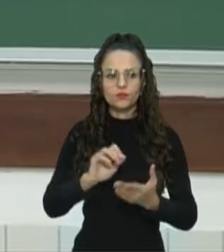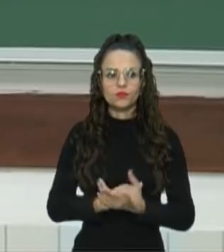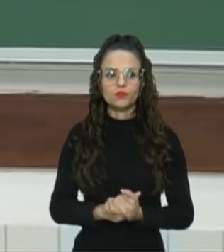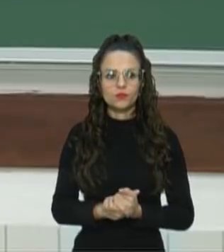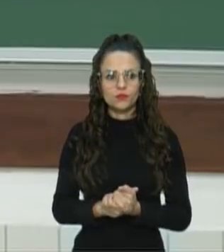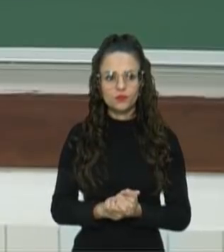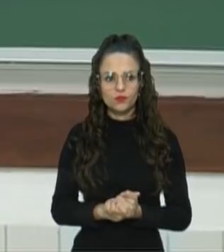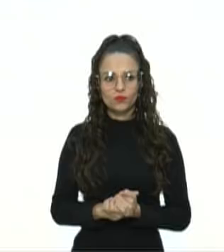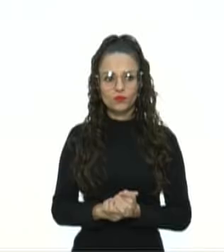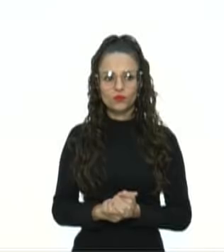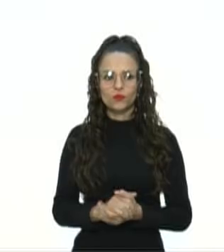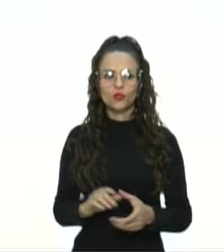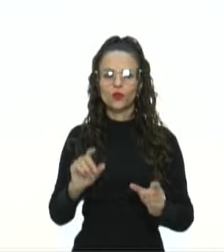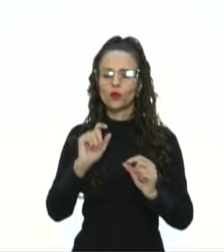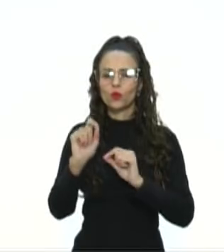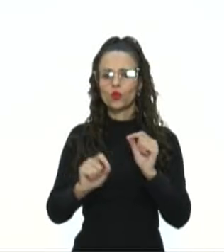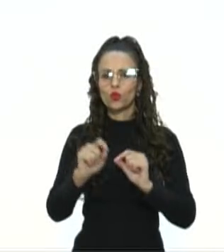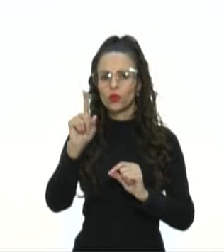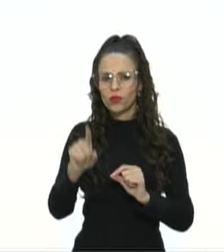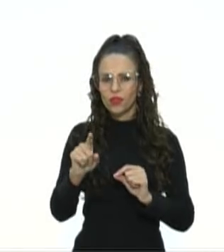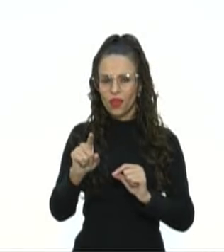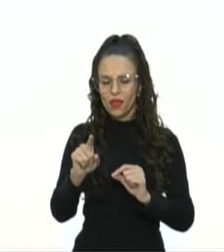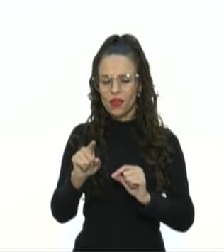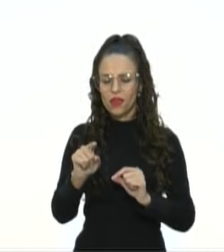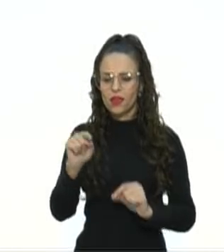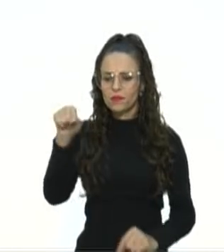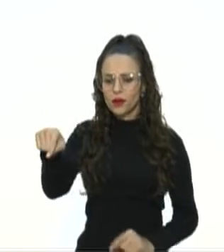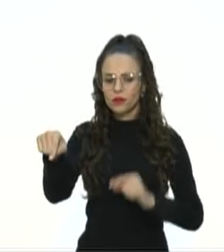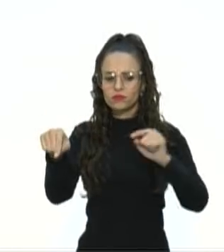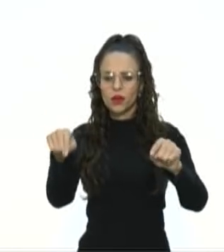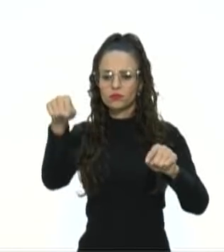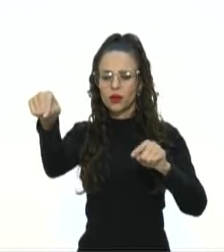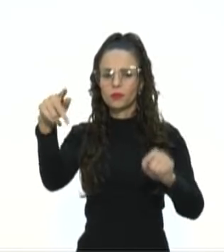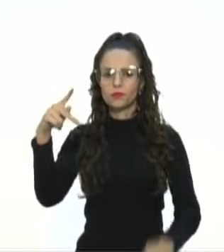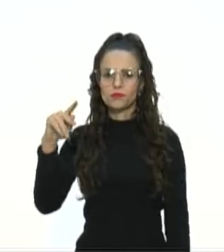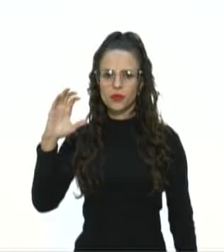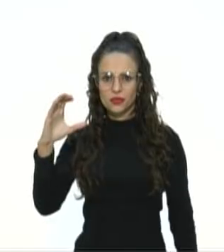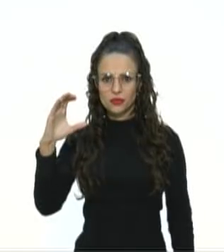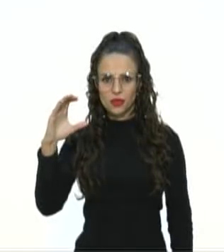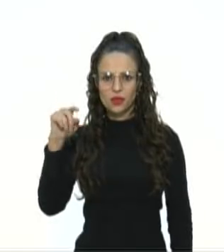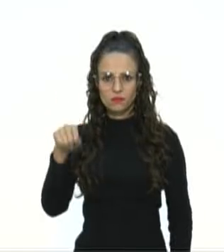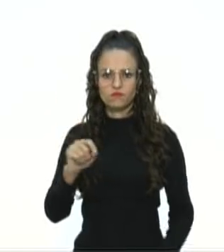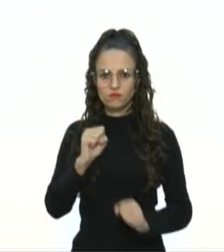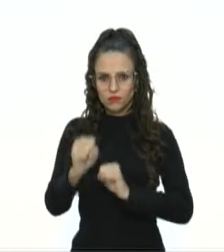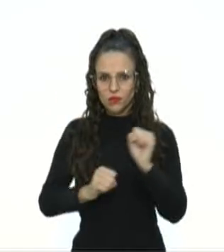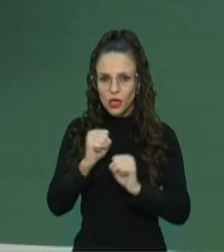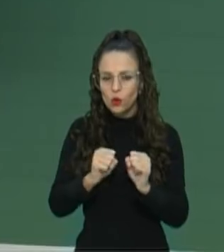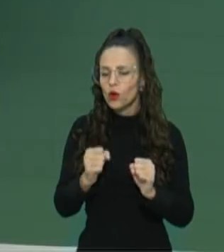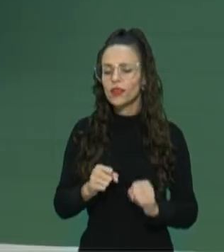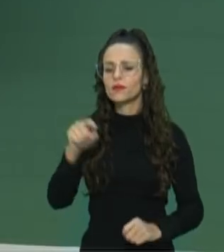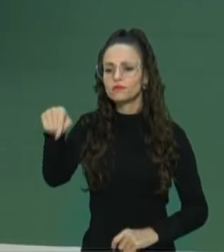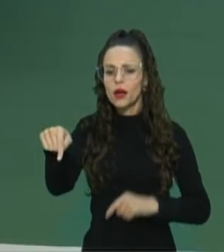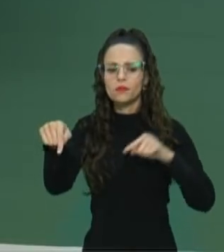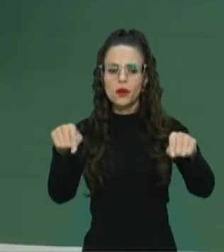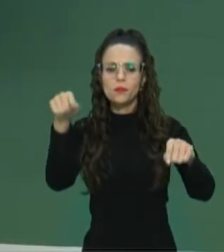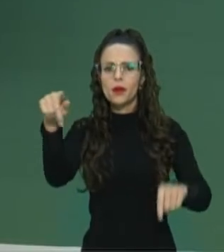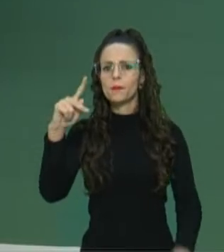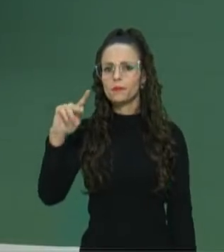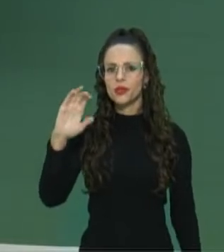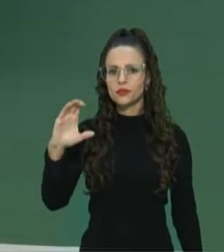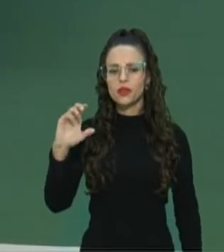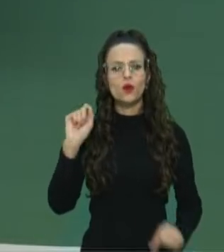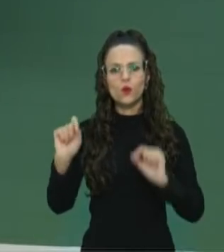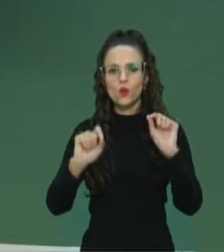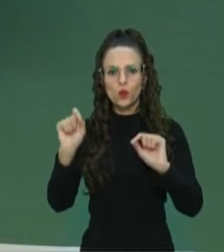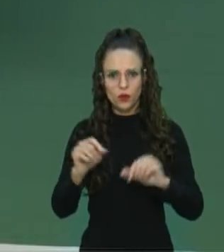fala o seguinte: o que são pontos de controle, os PCs, né, na corrida de orientação? Então, como está retratado aqui, o que são esses pontos